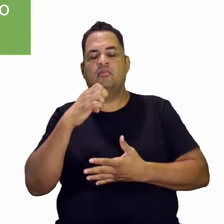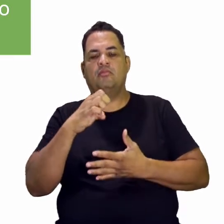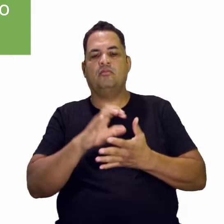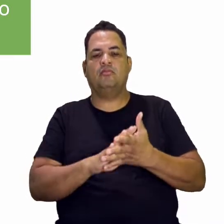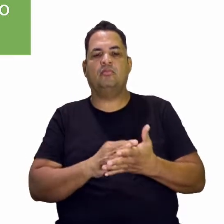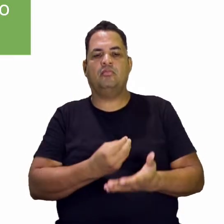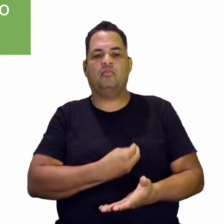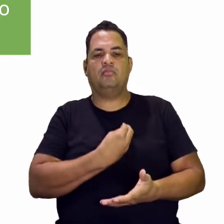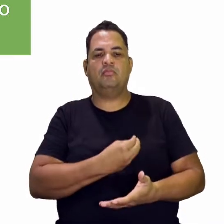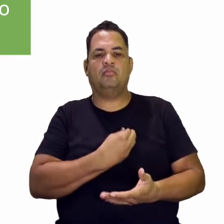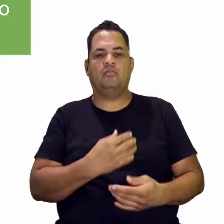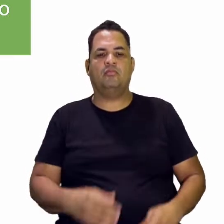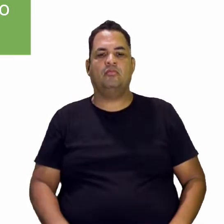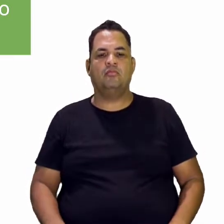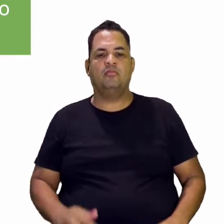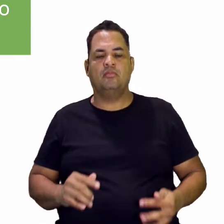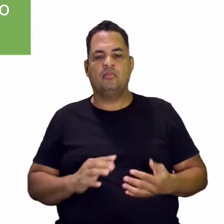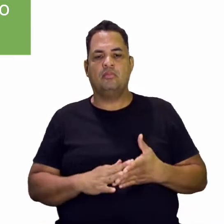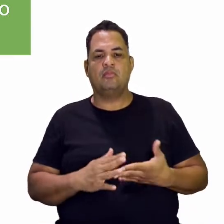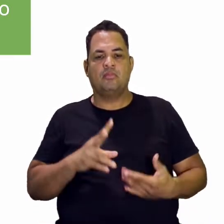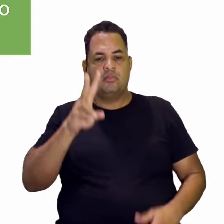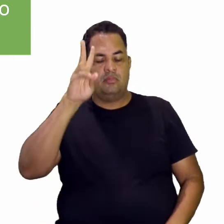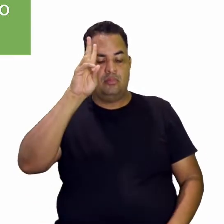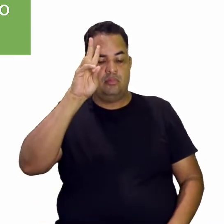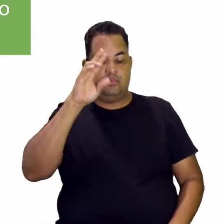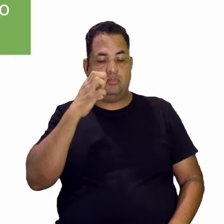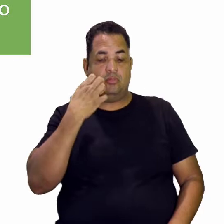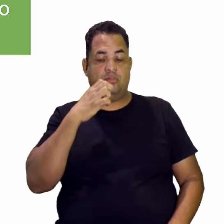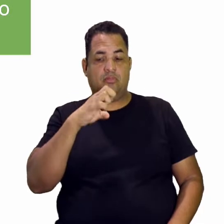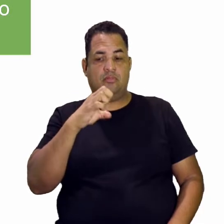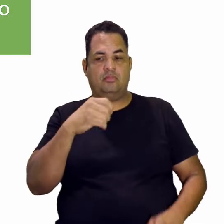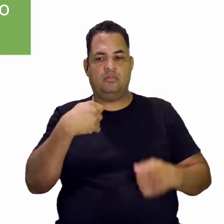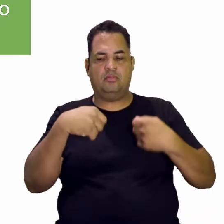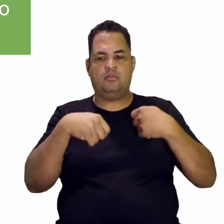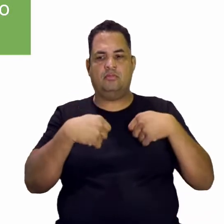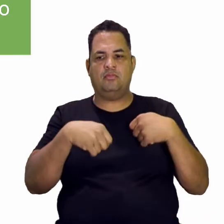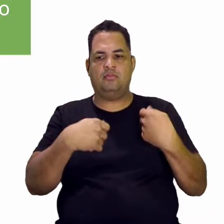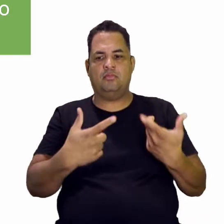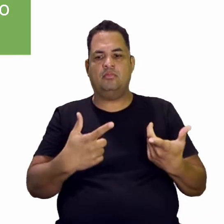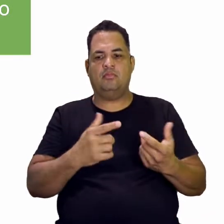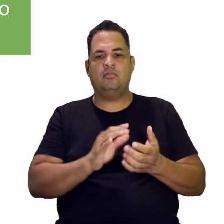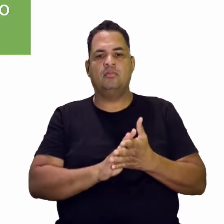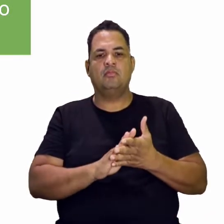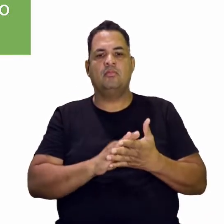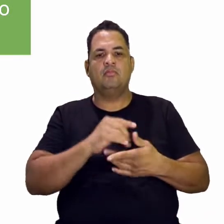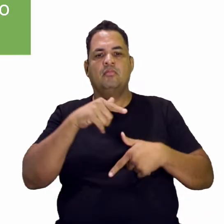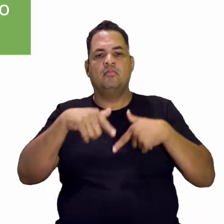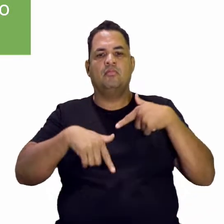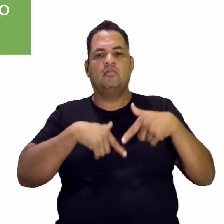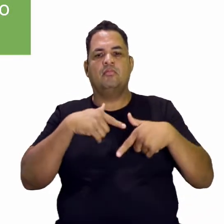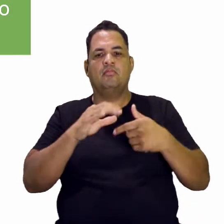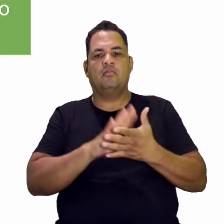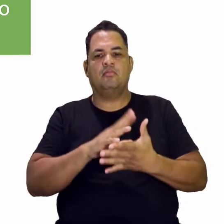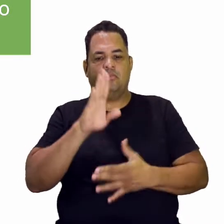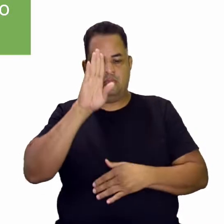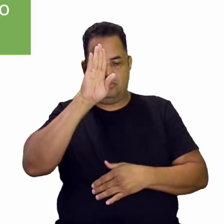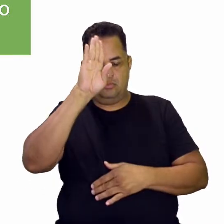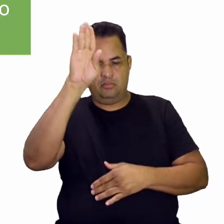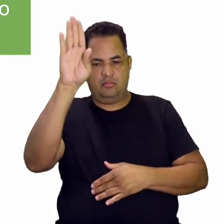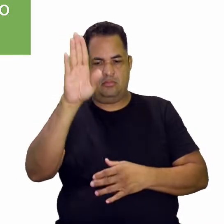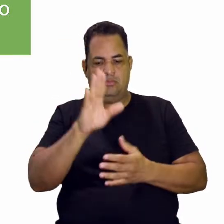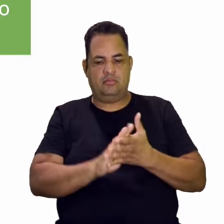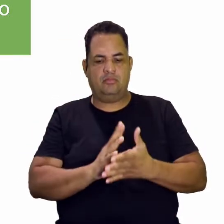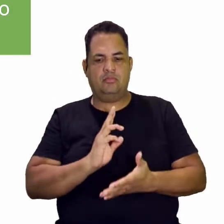seres vivos. Lembram que energia é necessária para as ações vitais.